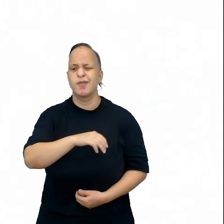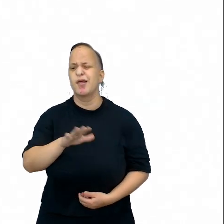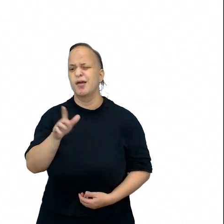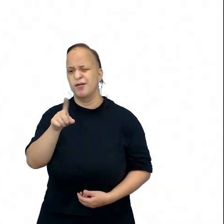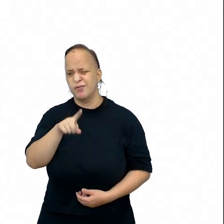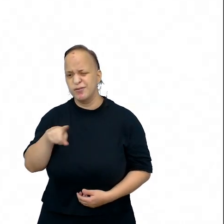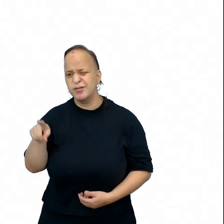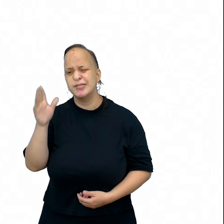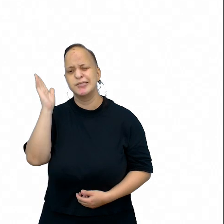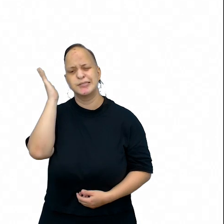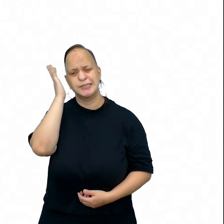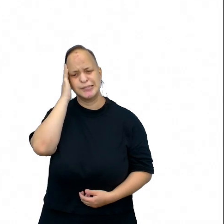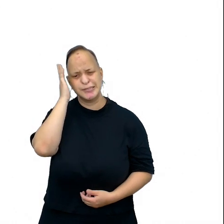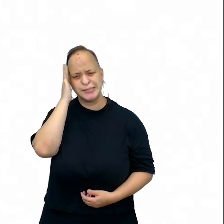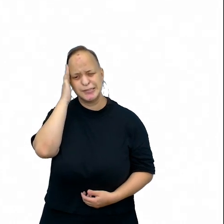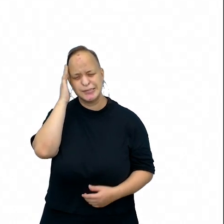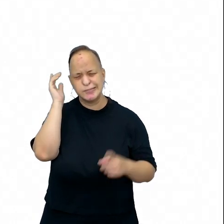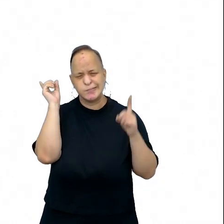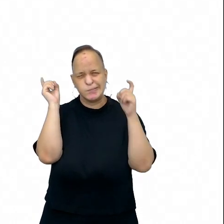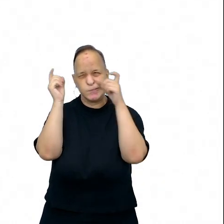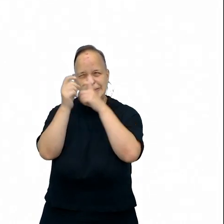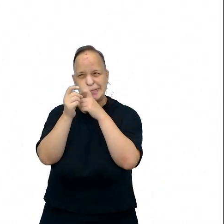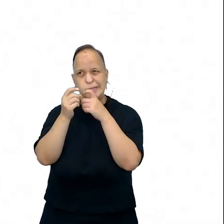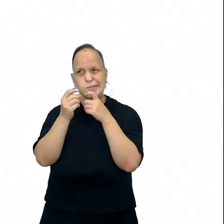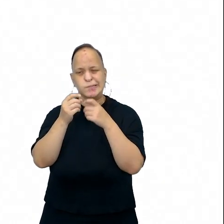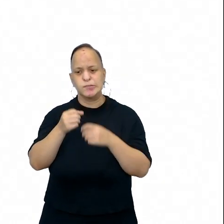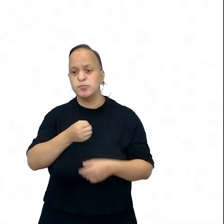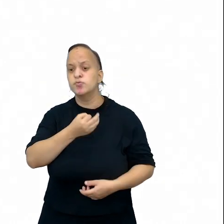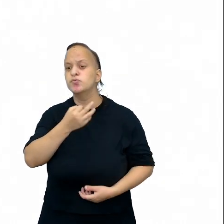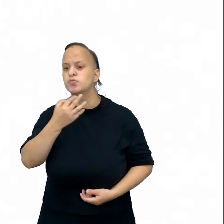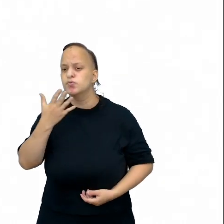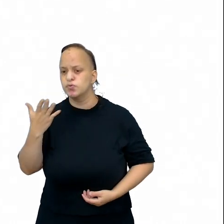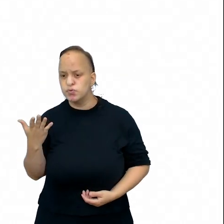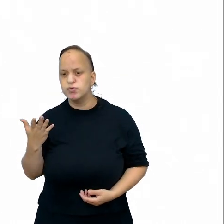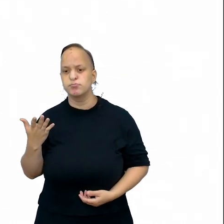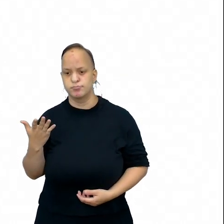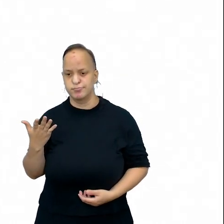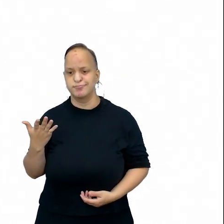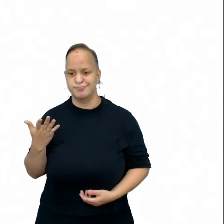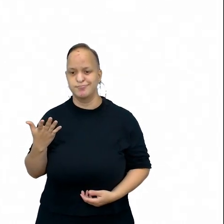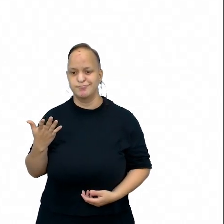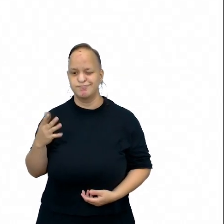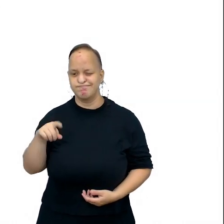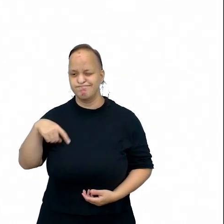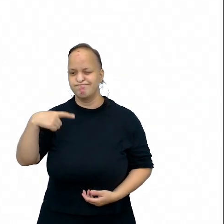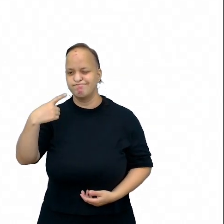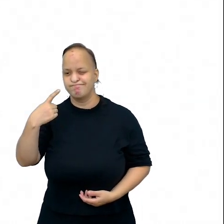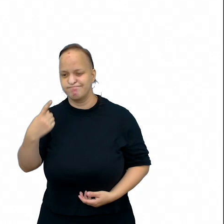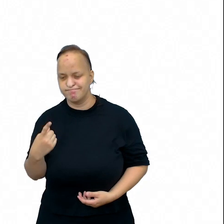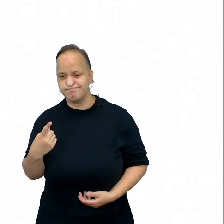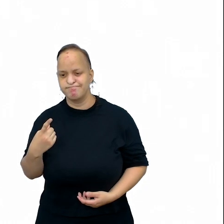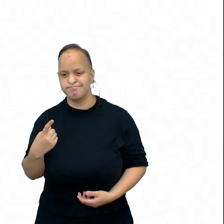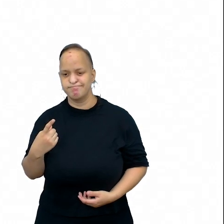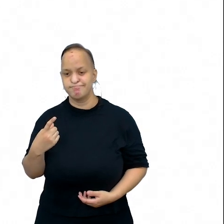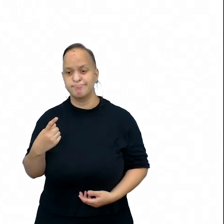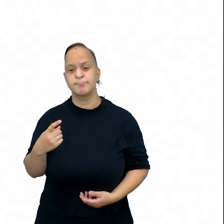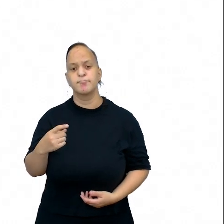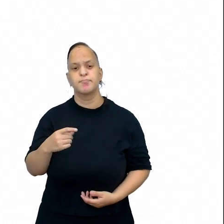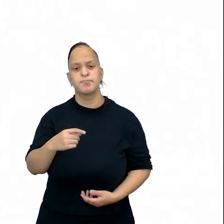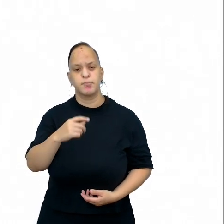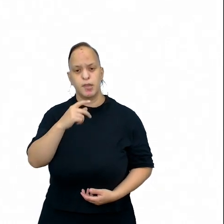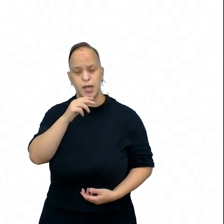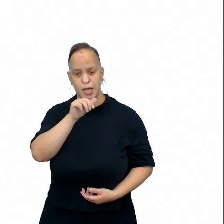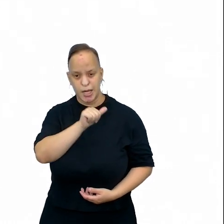dificuldades, vão analisar aí a possibilidade do uso das metodologias aqui sugeridas, e depois vocês vão elaborar o seu